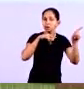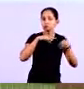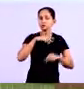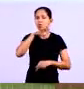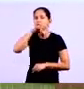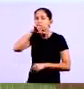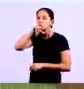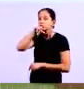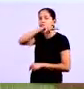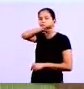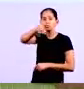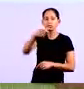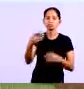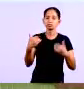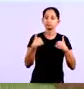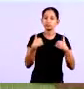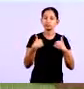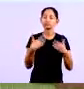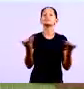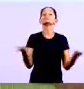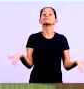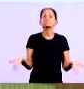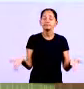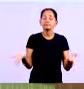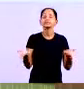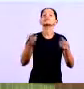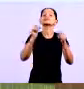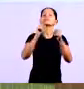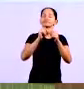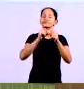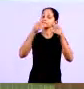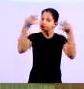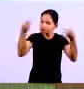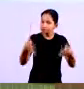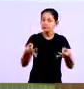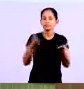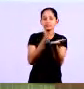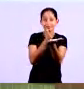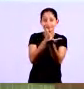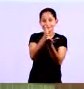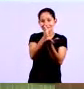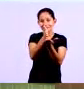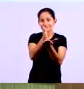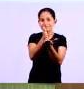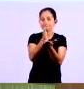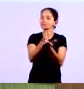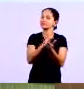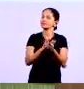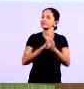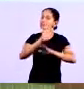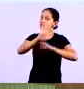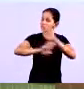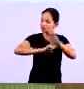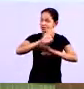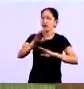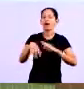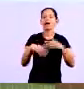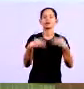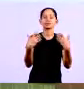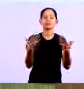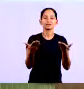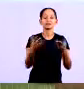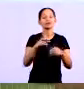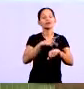reclama daquilo, mas na hora do nosso, fazer a nossa parte, a gente acaba... O brasileiro tem um hábito. Eu vou tentar citar um